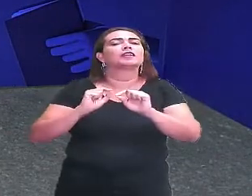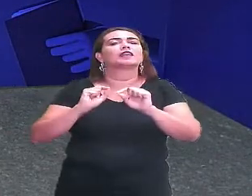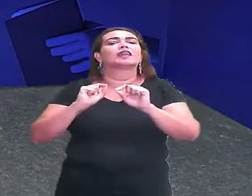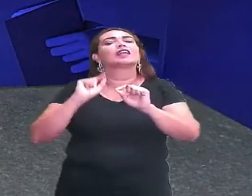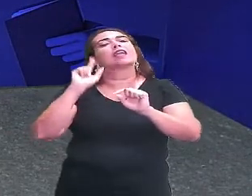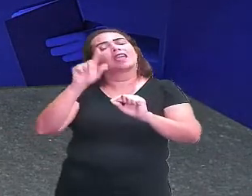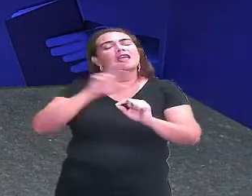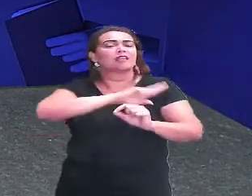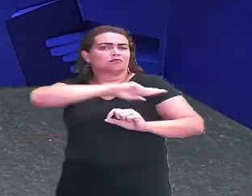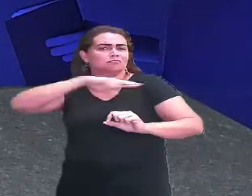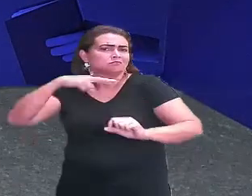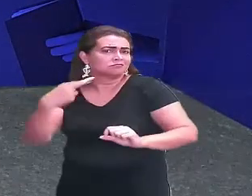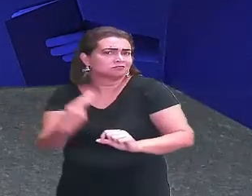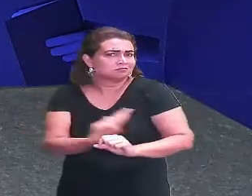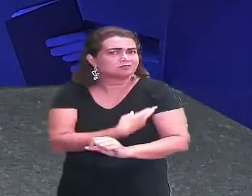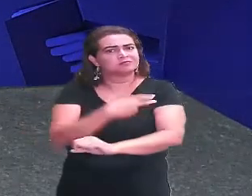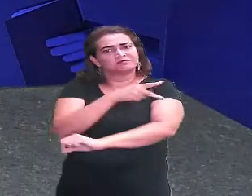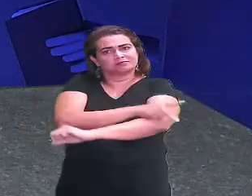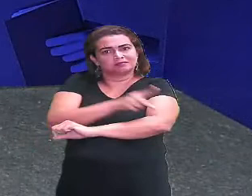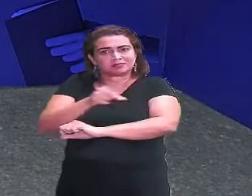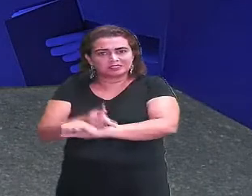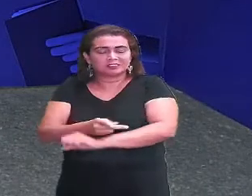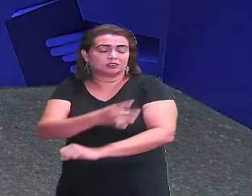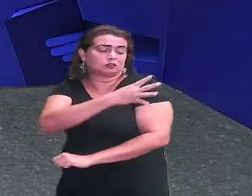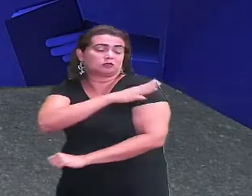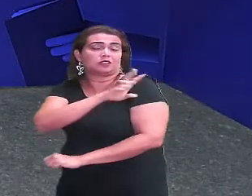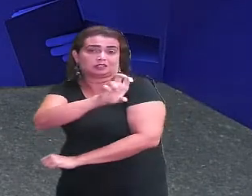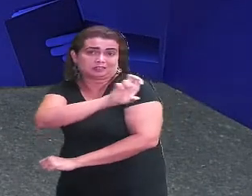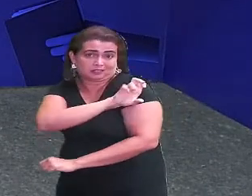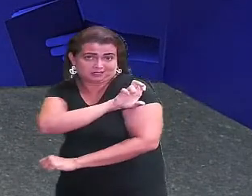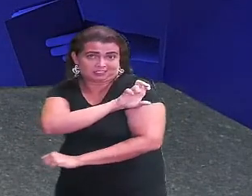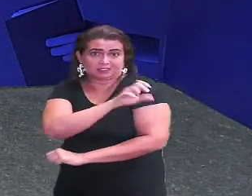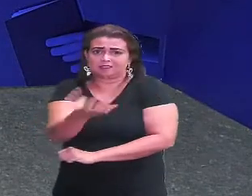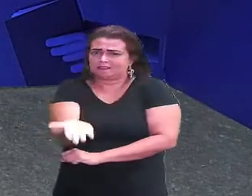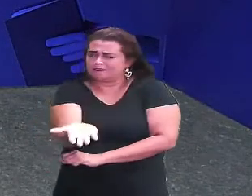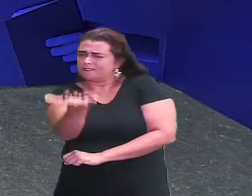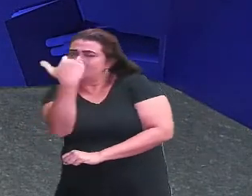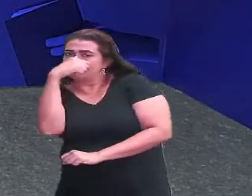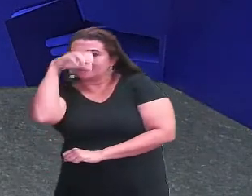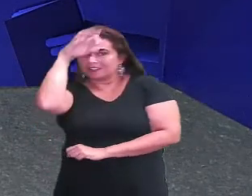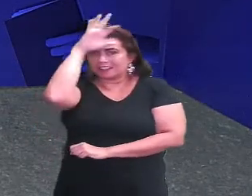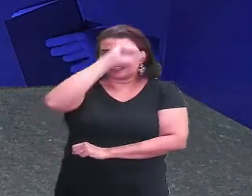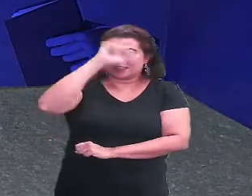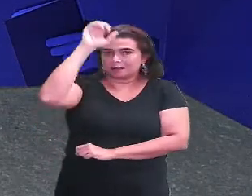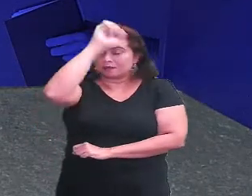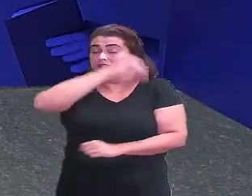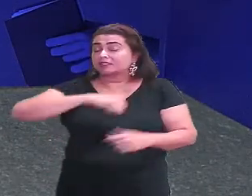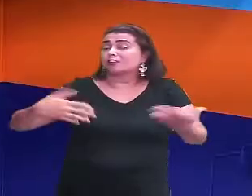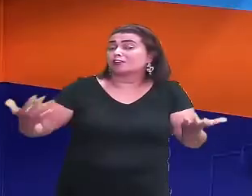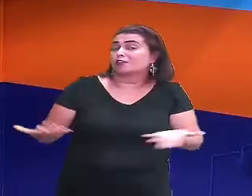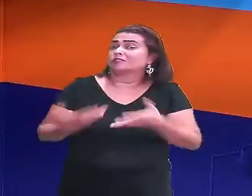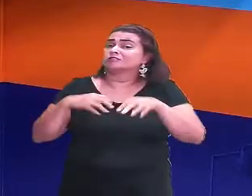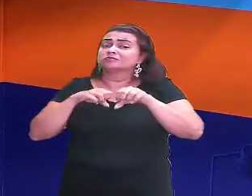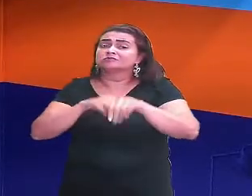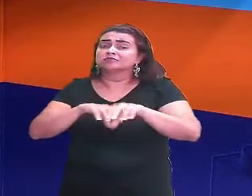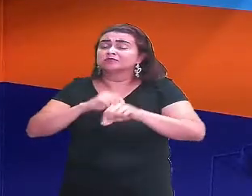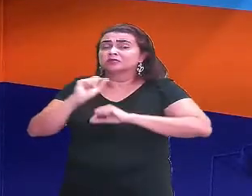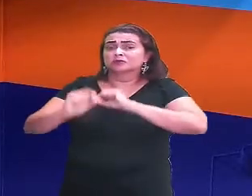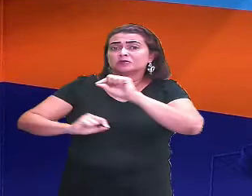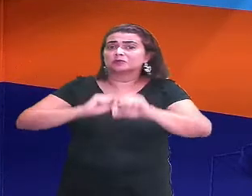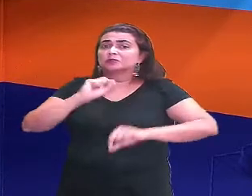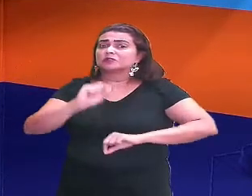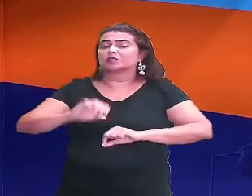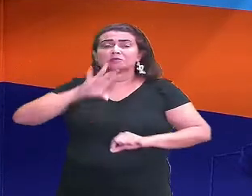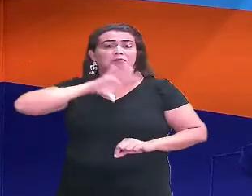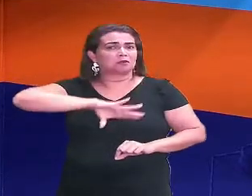fortalecimento pedagógico do quarto e quinto ano, tá certo? Então, vem comigo, que a aula de hoje a gente vai trabalhar língua